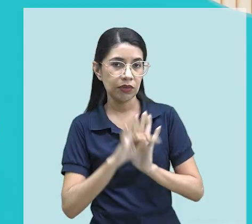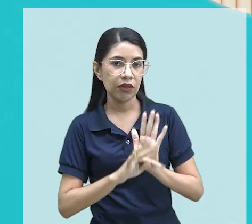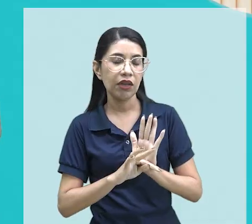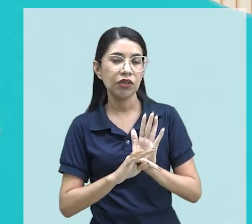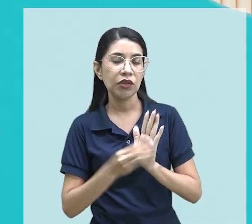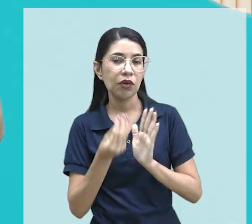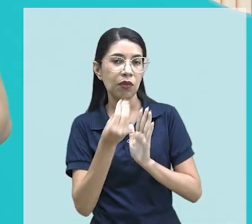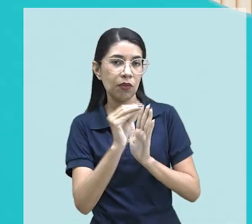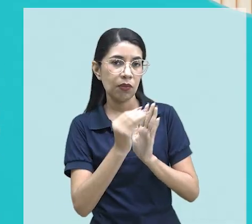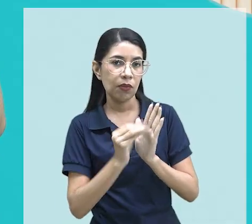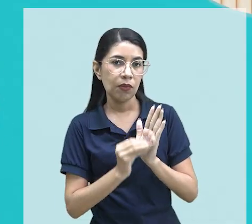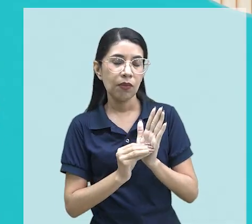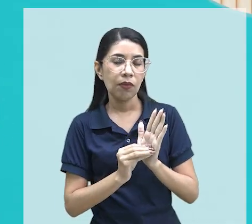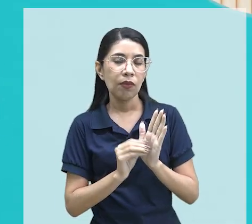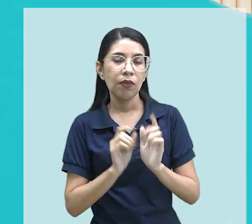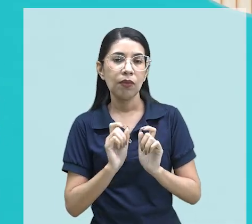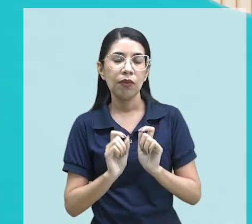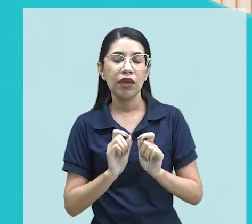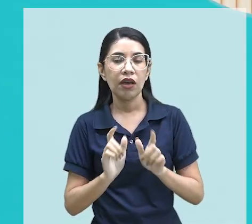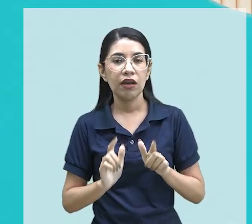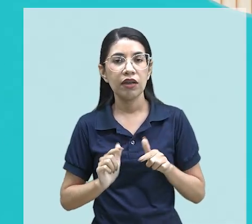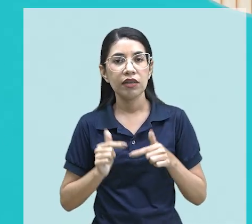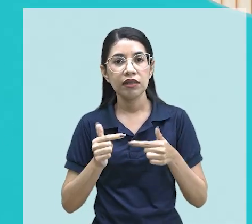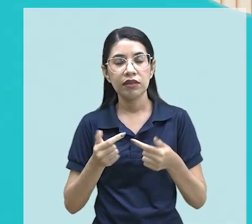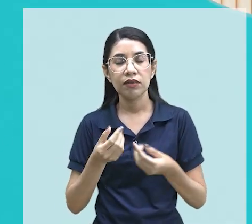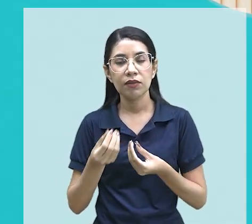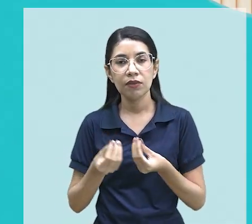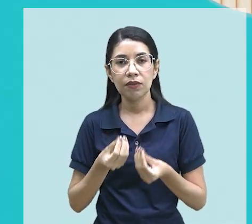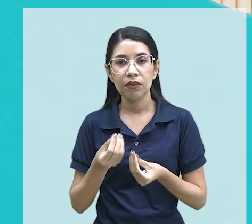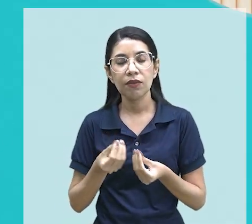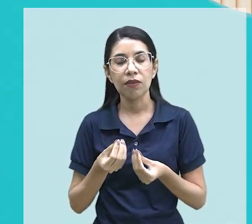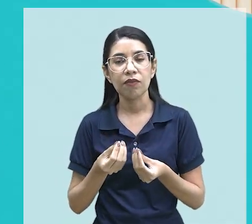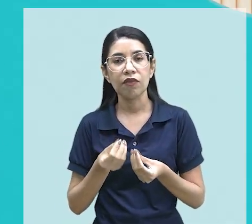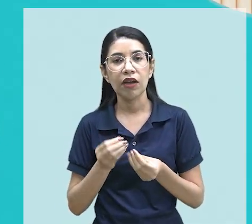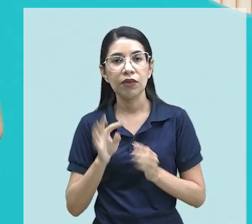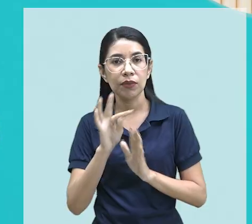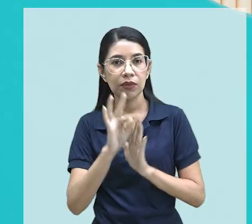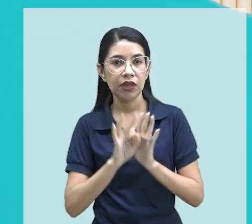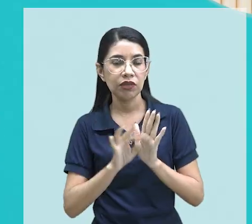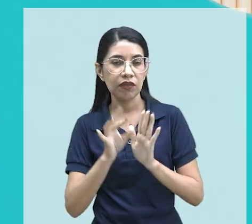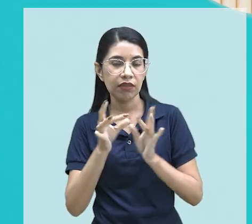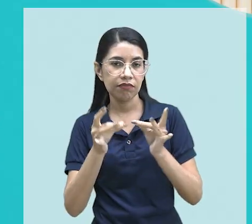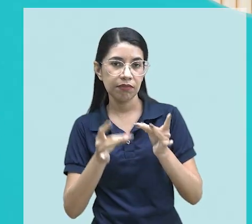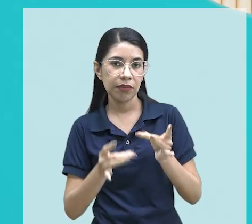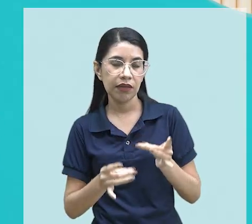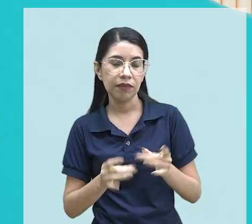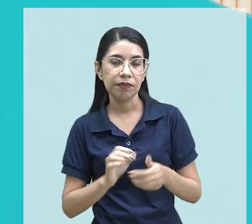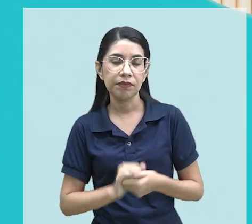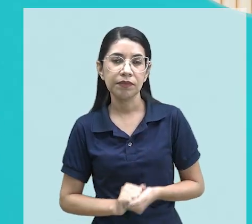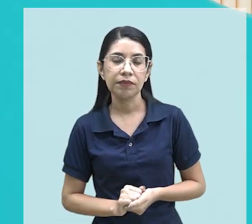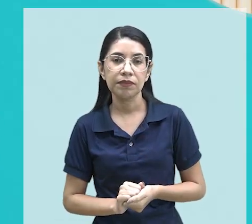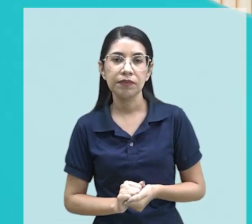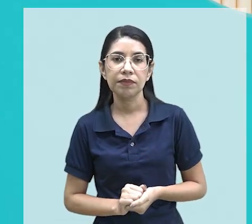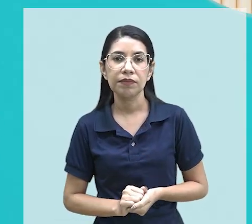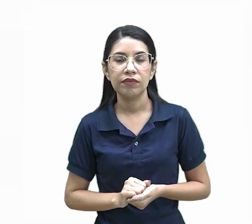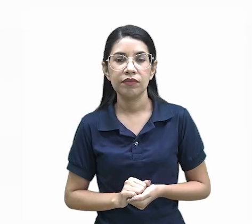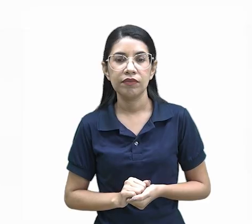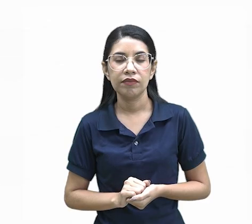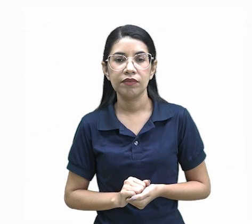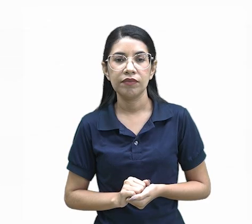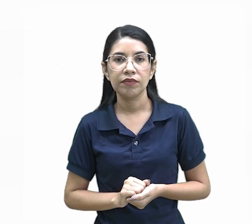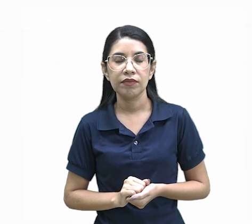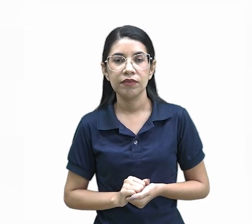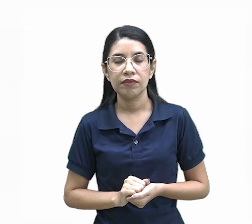colocou aí, executou, né, colocou em ação dentro da sua introdução. Vamos voltar à introdução rapidinho?